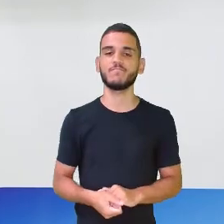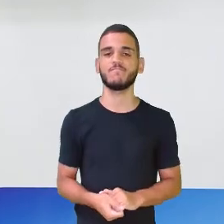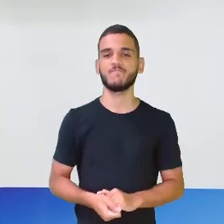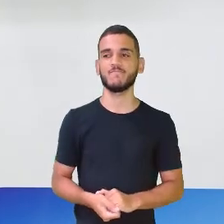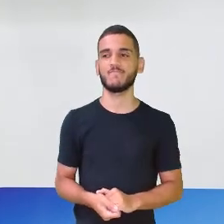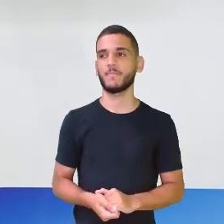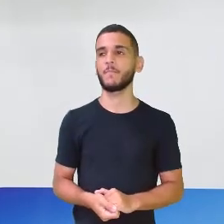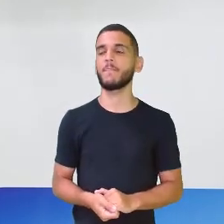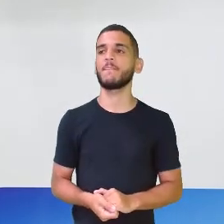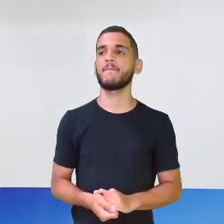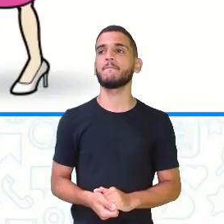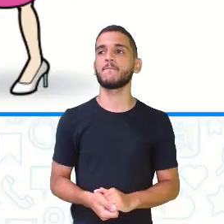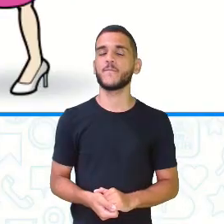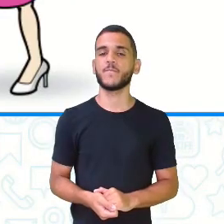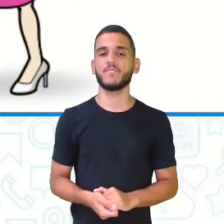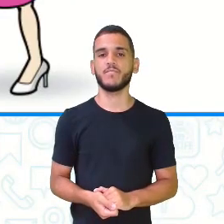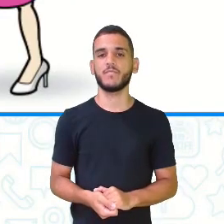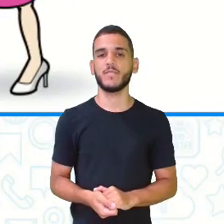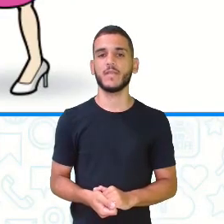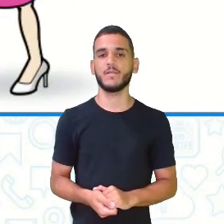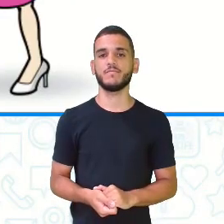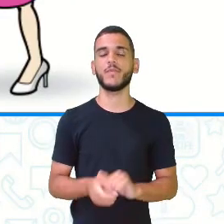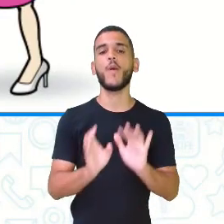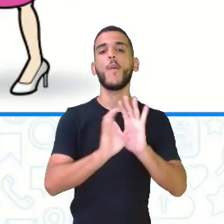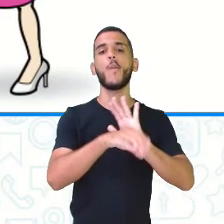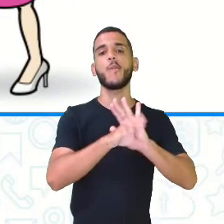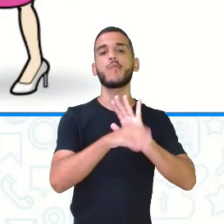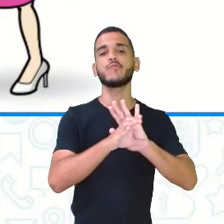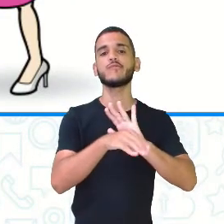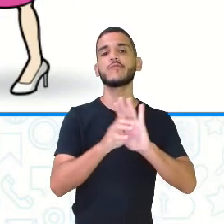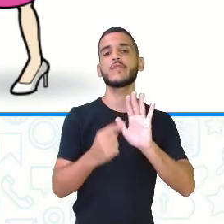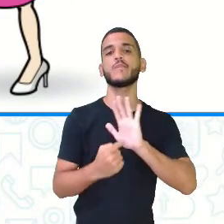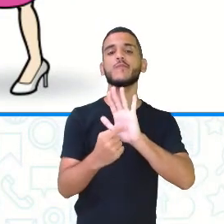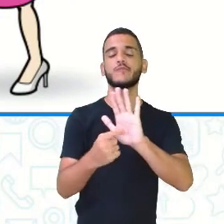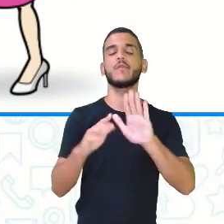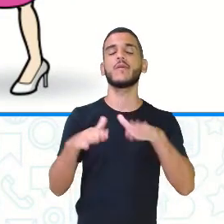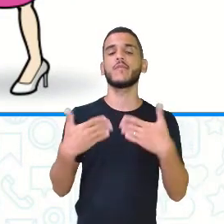quero saber, tá? Olha só o conceito que eu trago aqui para vocês.